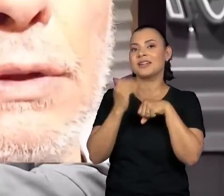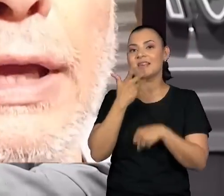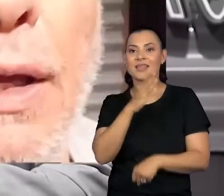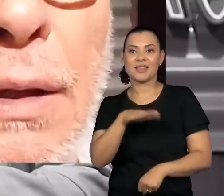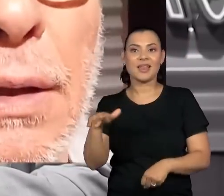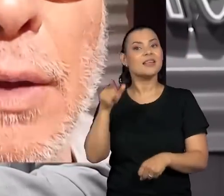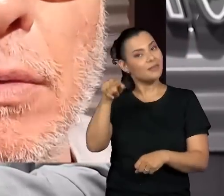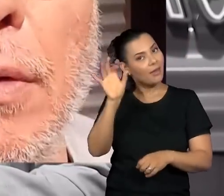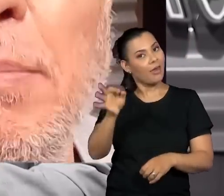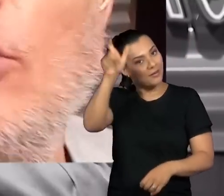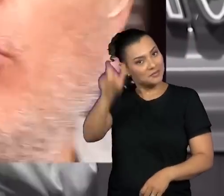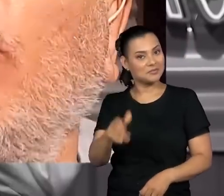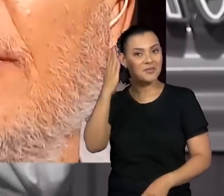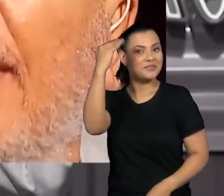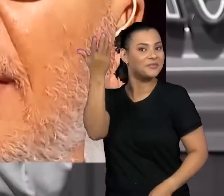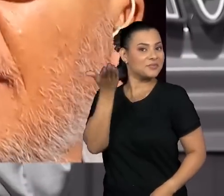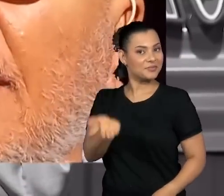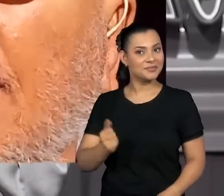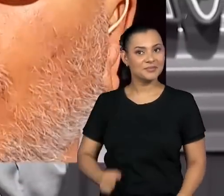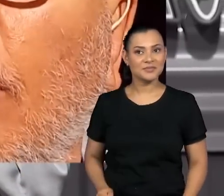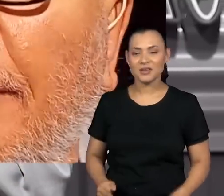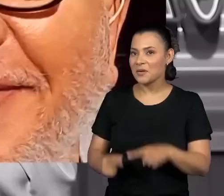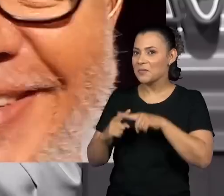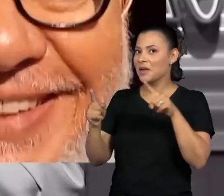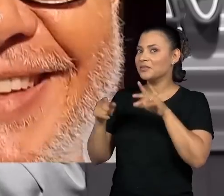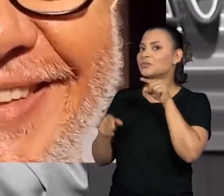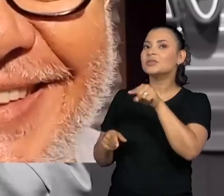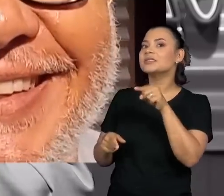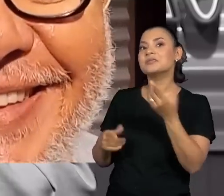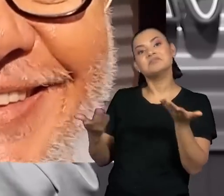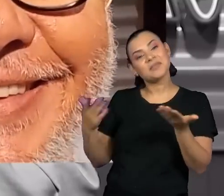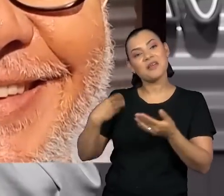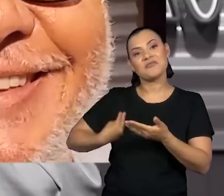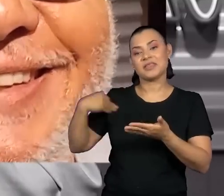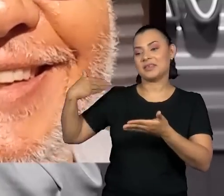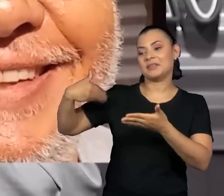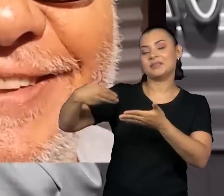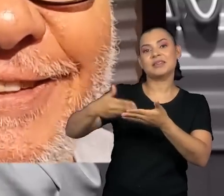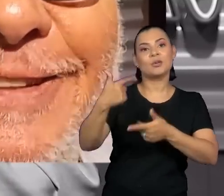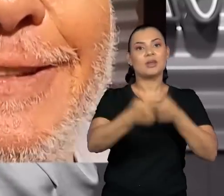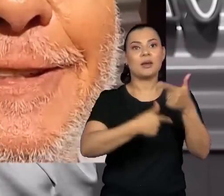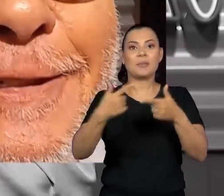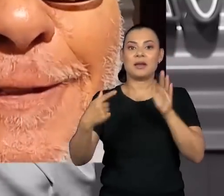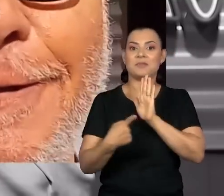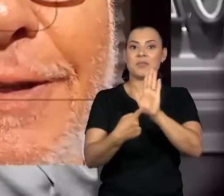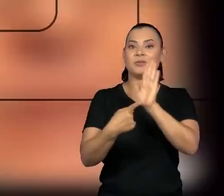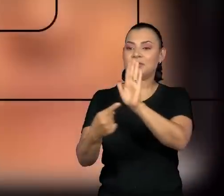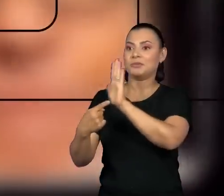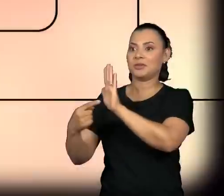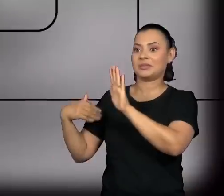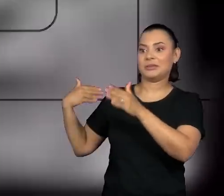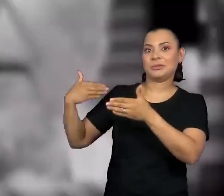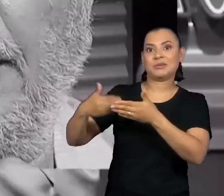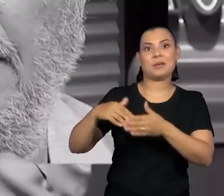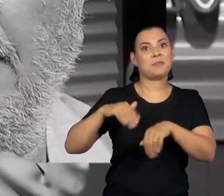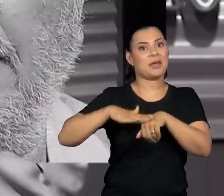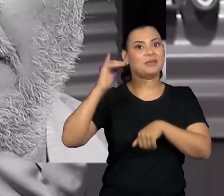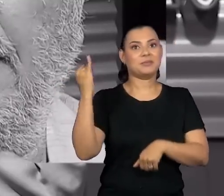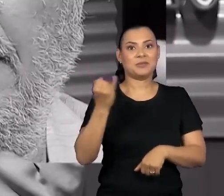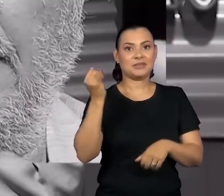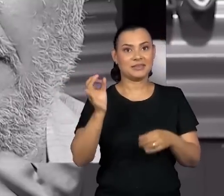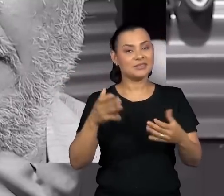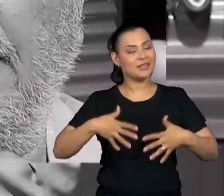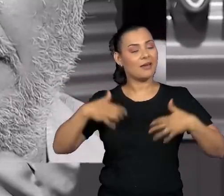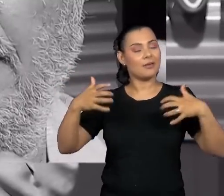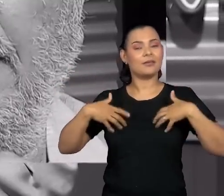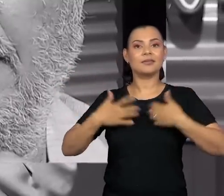criança, porque é mesmo, entendeu? Mas como você cresceu... Que a vida vai passando e o trabalho vai marcando gerações. Isso é a coisa mais importante. Isso é uma alegria